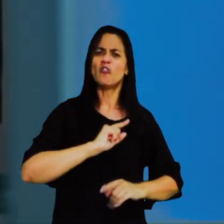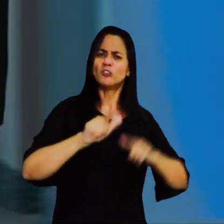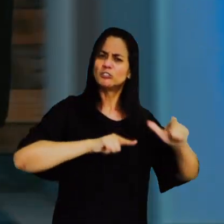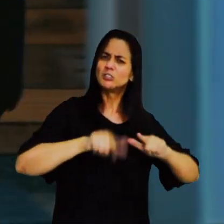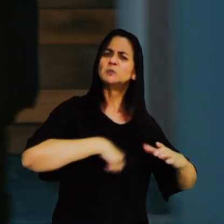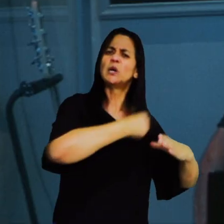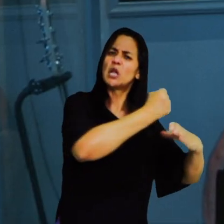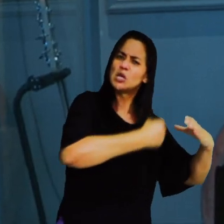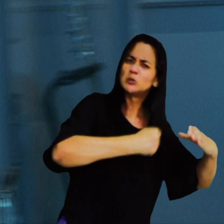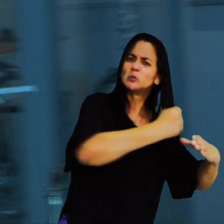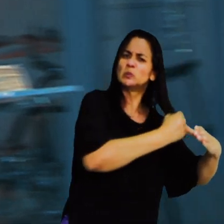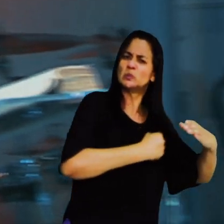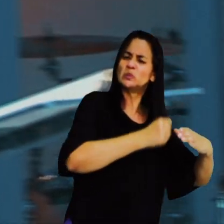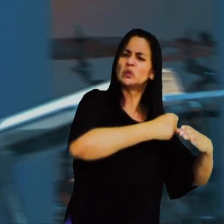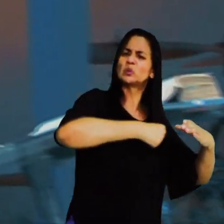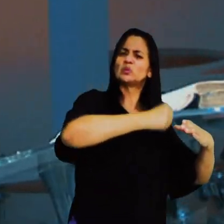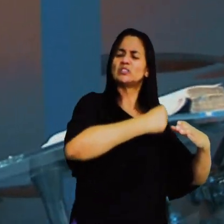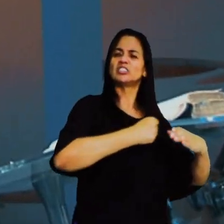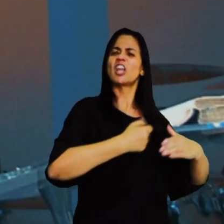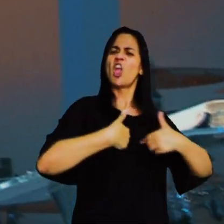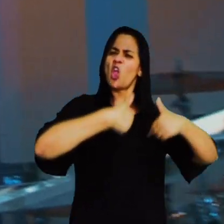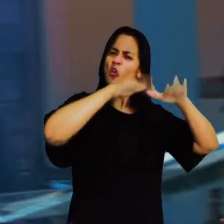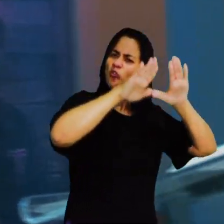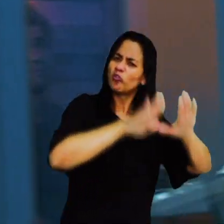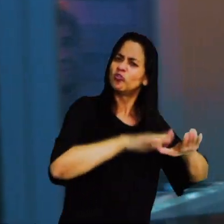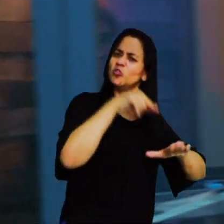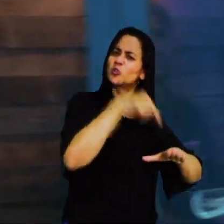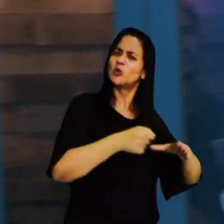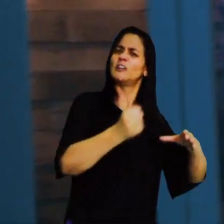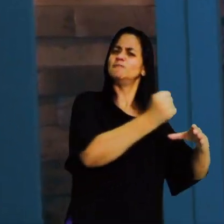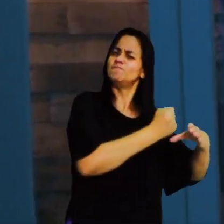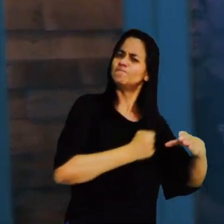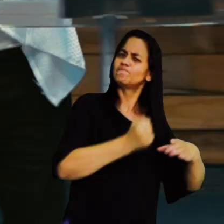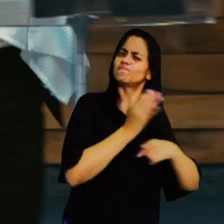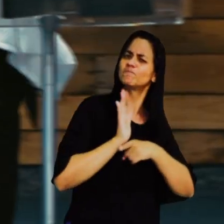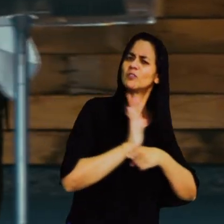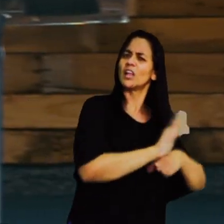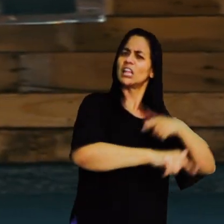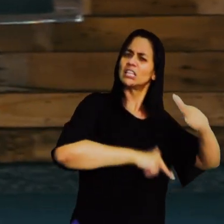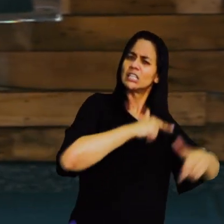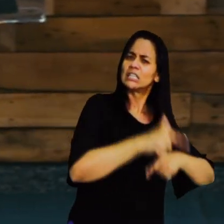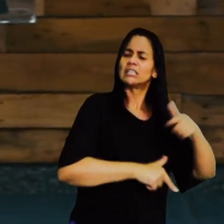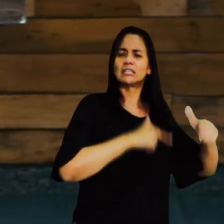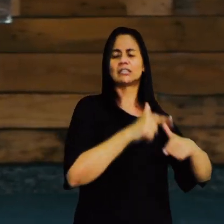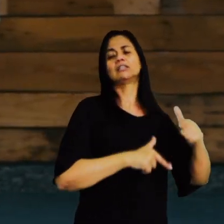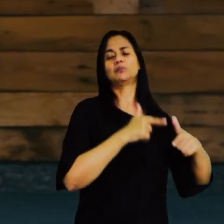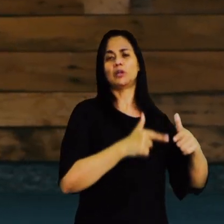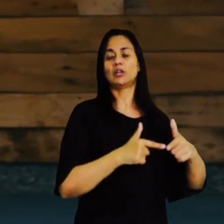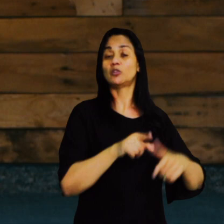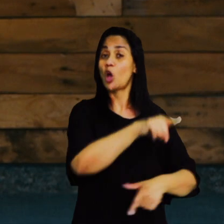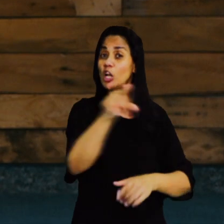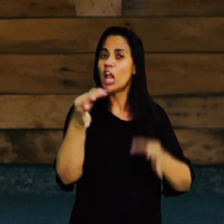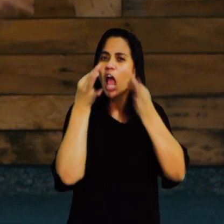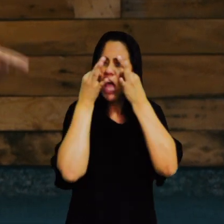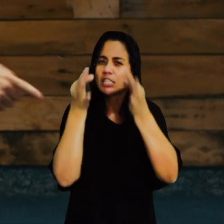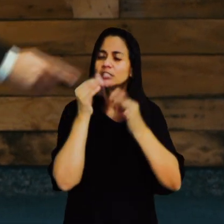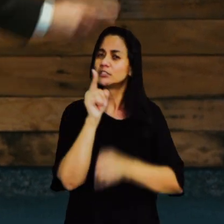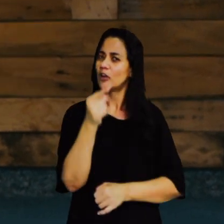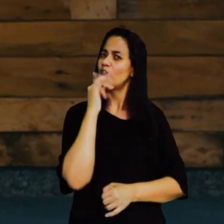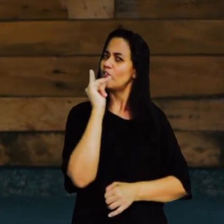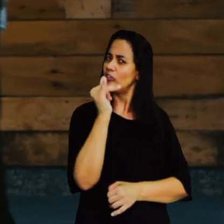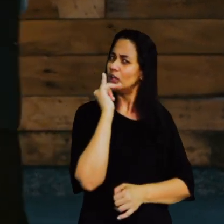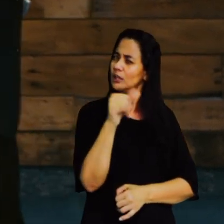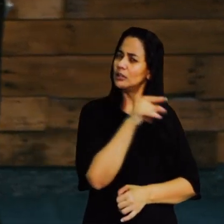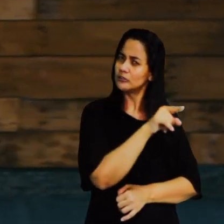e fico na cozinha, trabalhando, presta atenção no que eu vou te falar. A Bíblia fala assim,